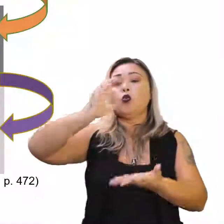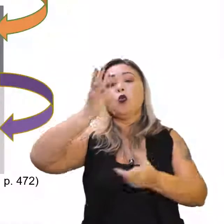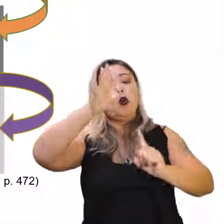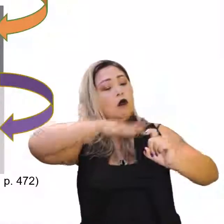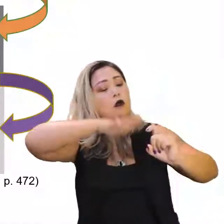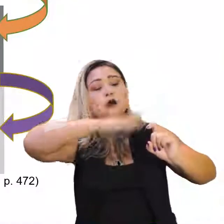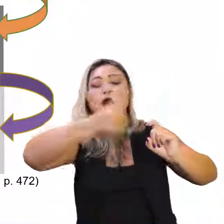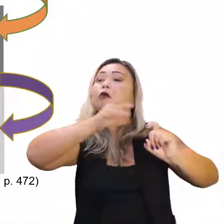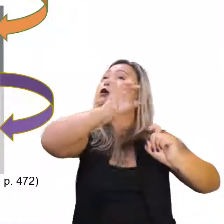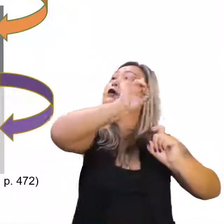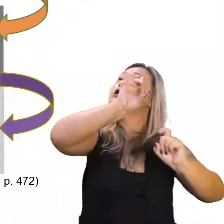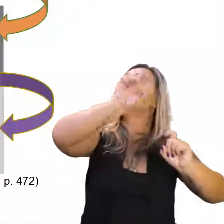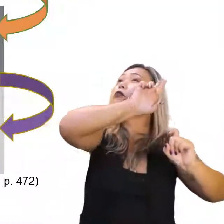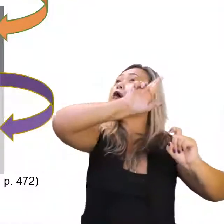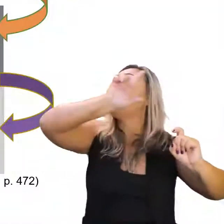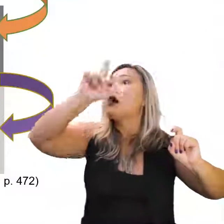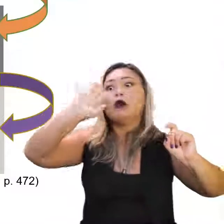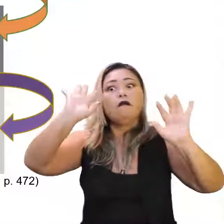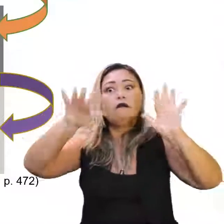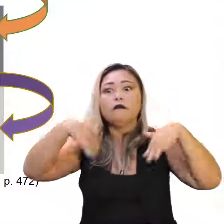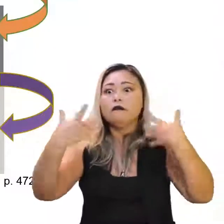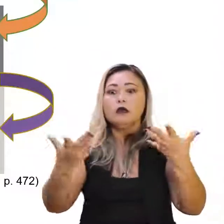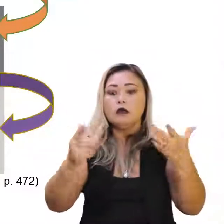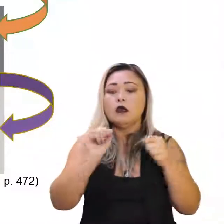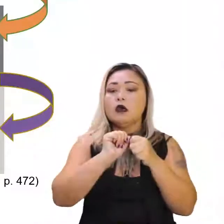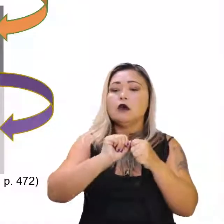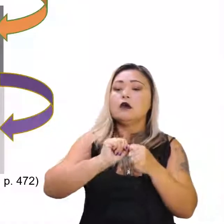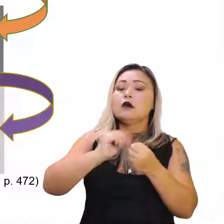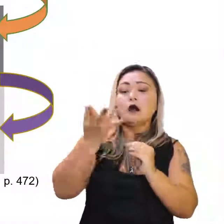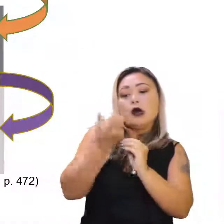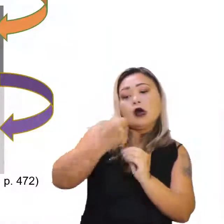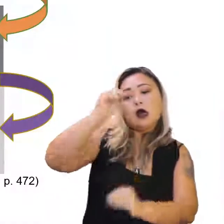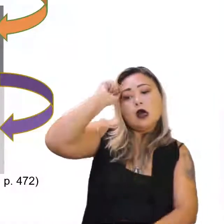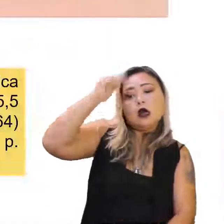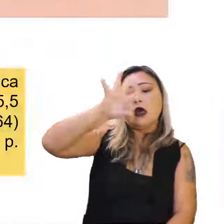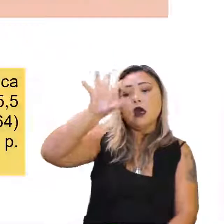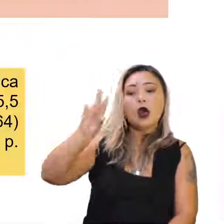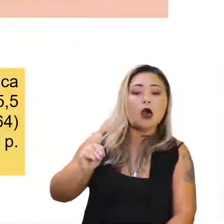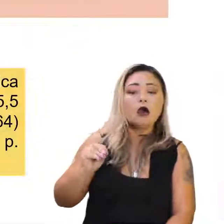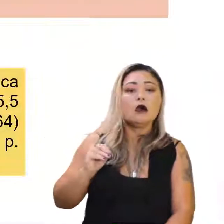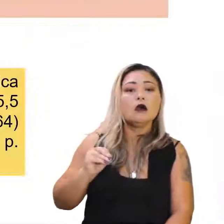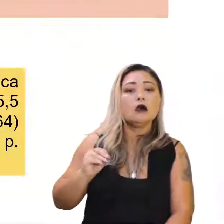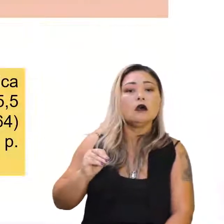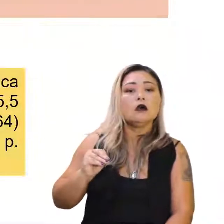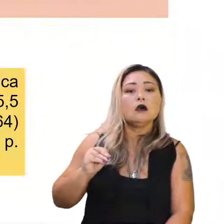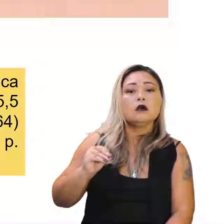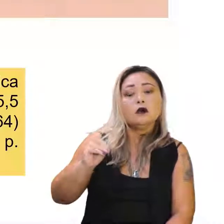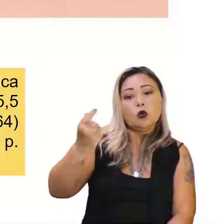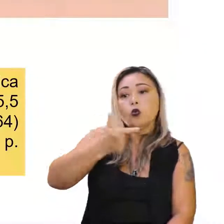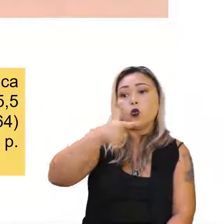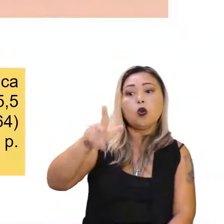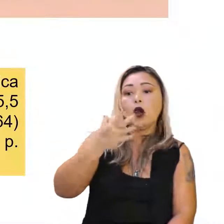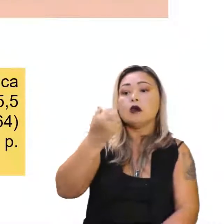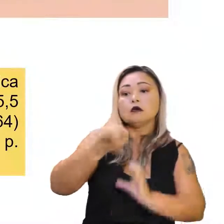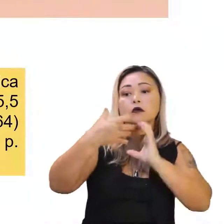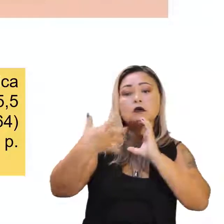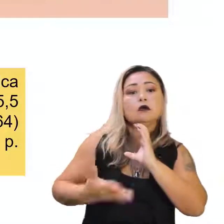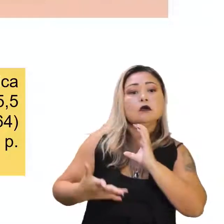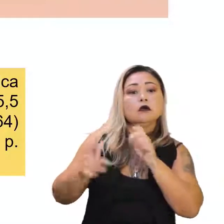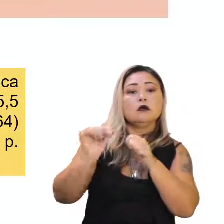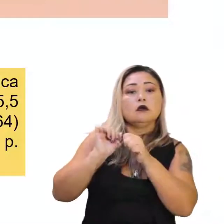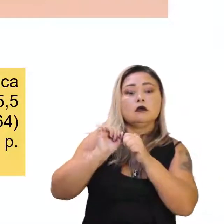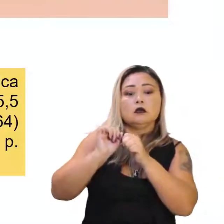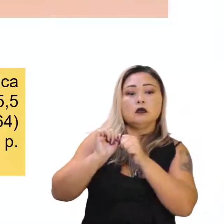mitos, aos deuses, enfim. A arte africana, vou trazer aqui mais algumas características, ó,